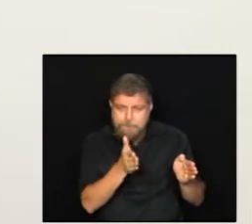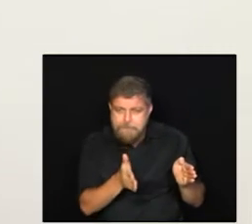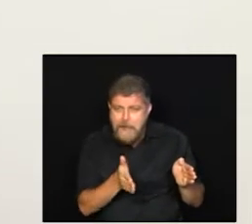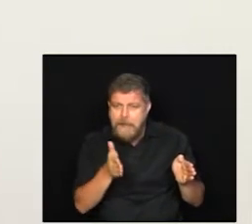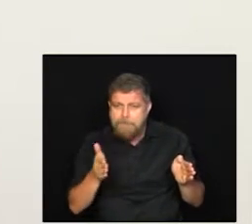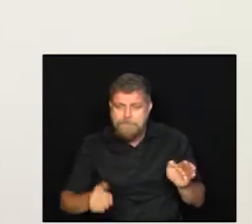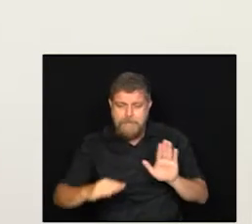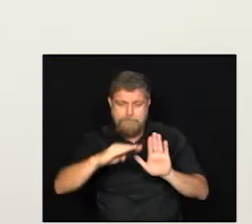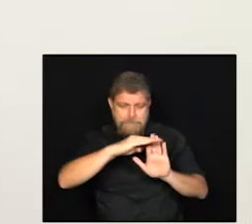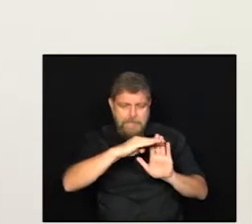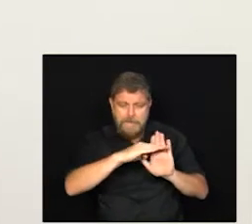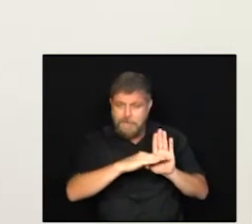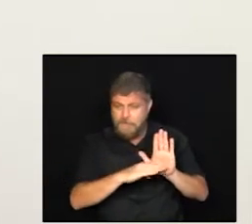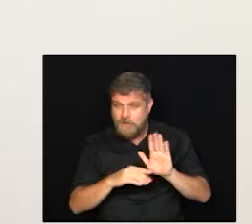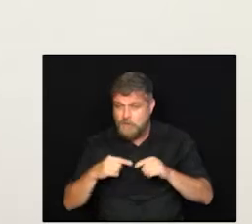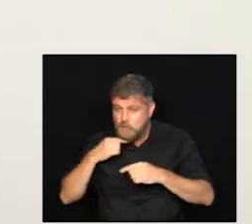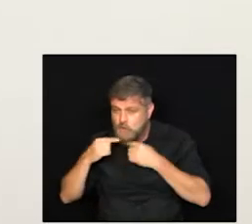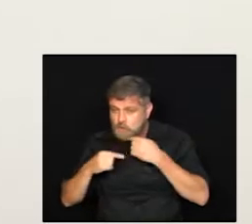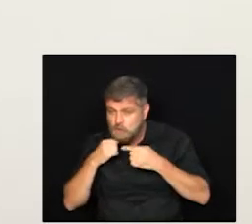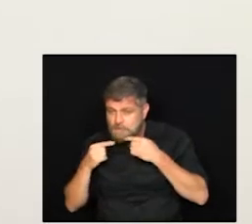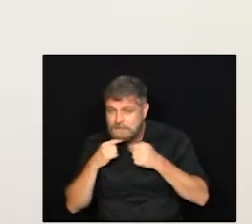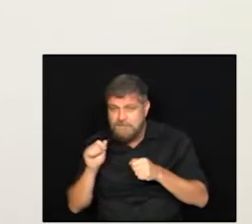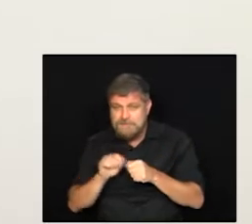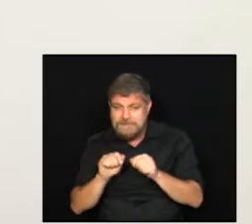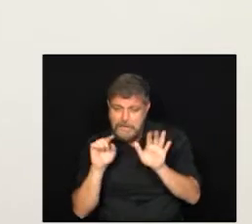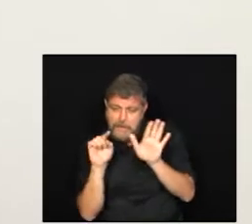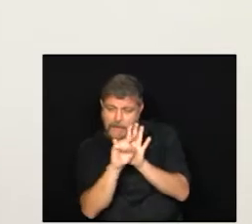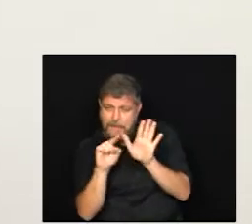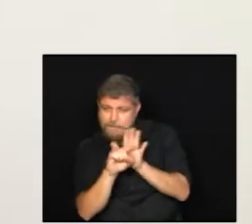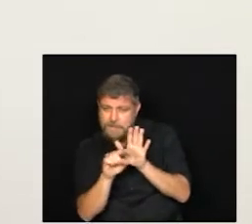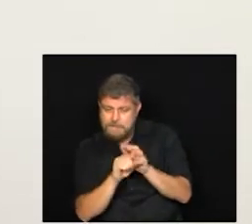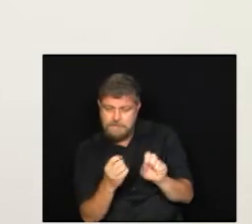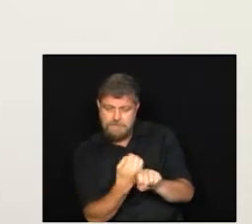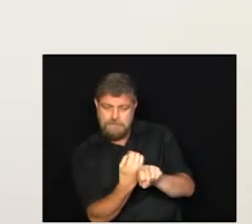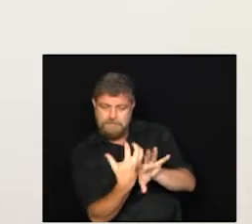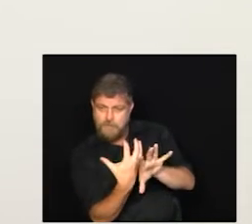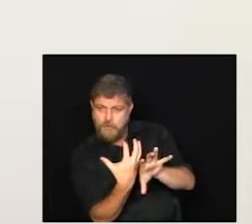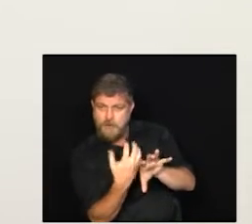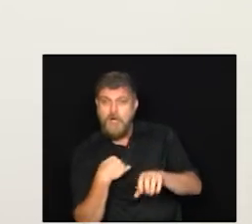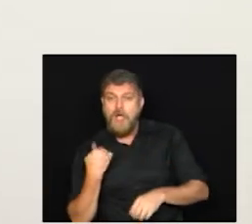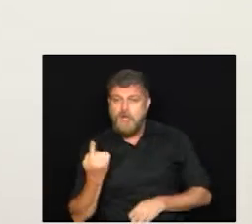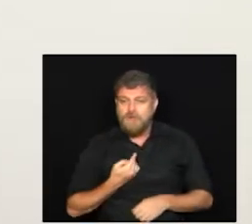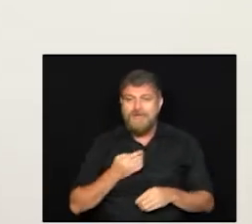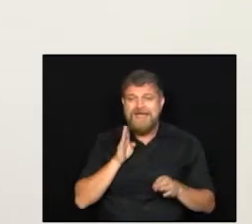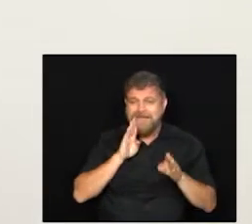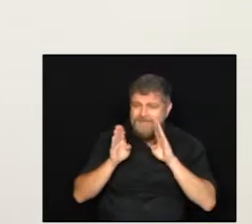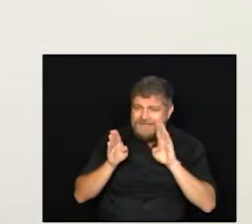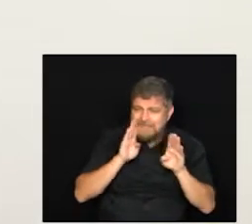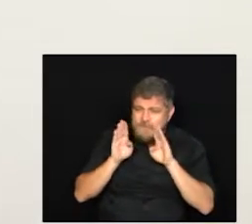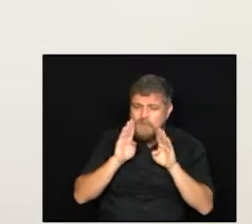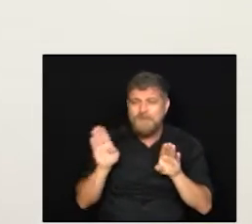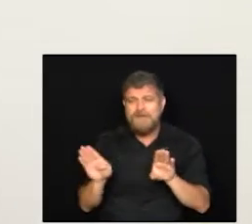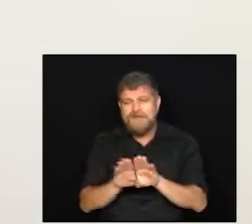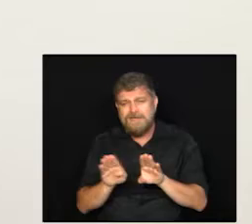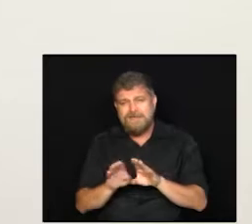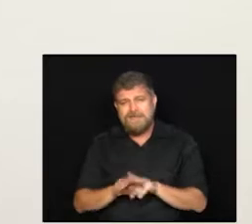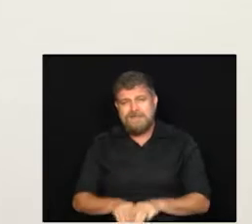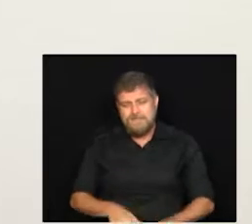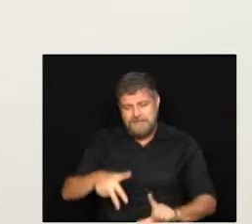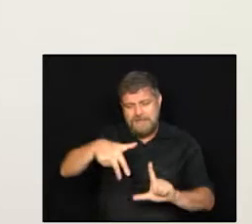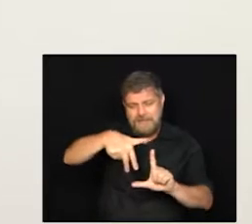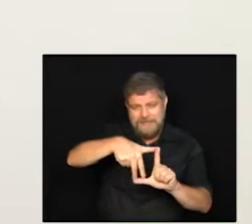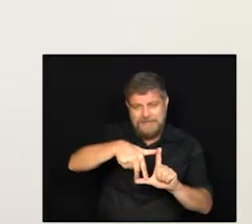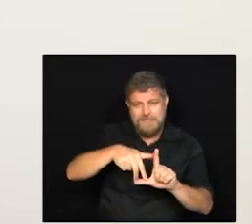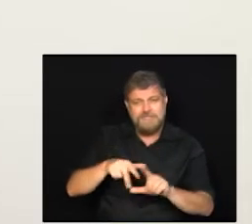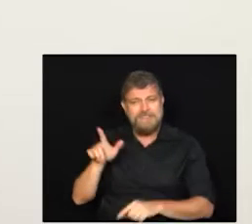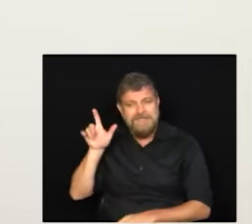Então, ele tendo dúvida, ele pode fazer as perguntas pelo chat. A gente também está no Facebook, LinkedIn,